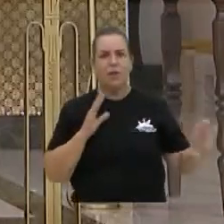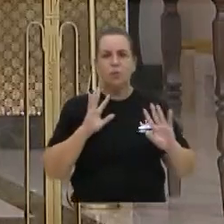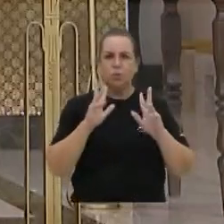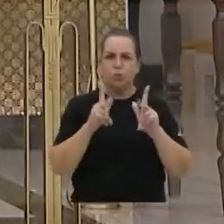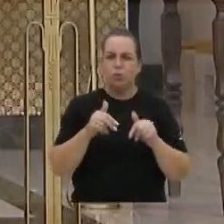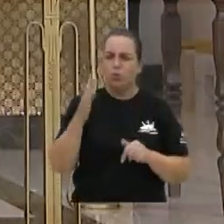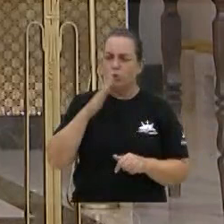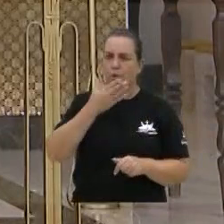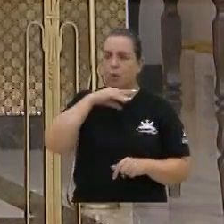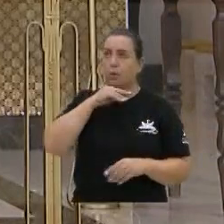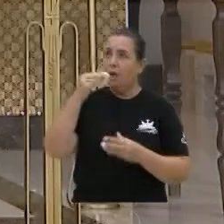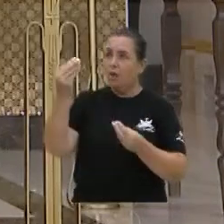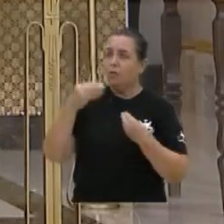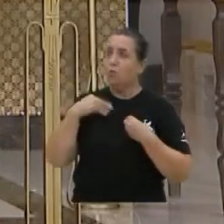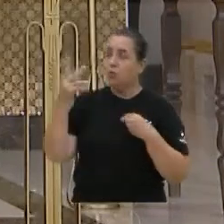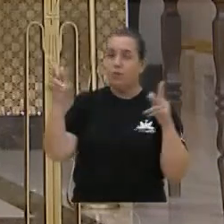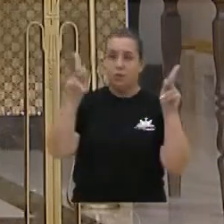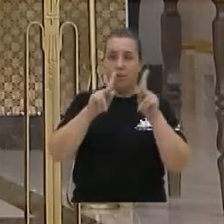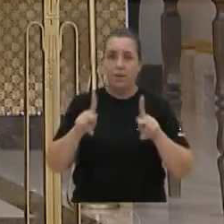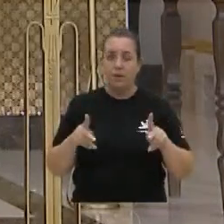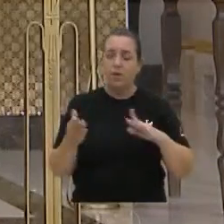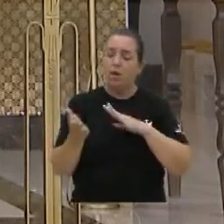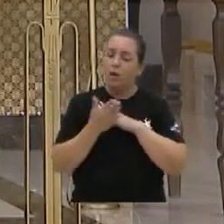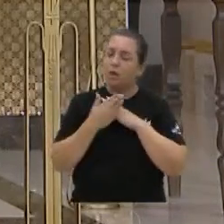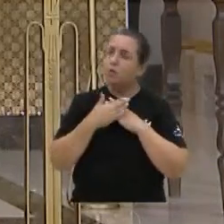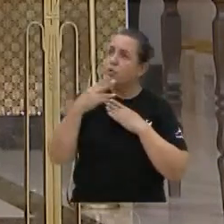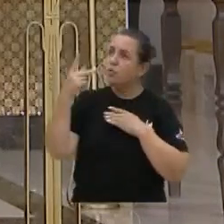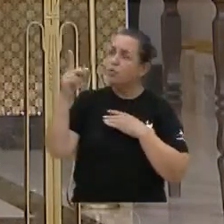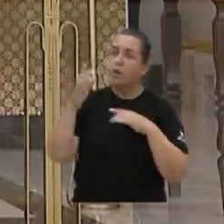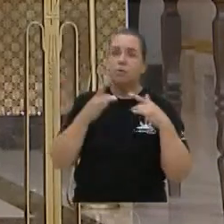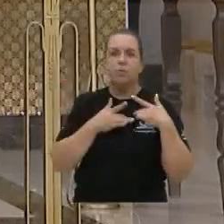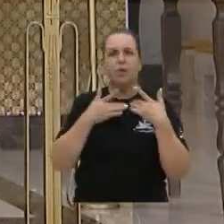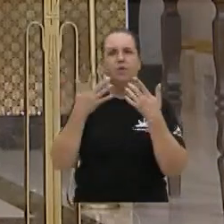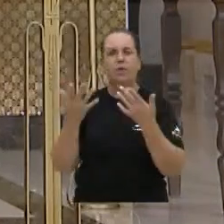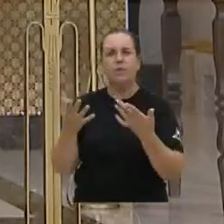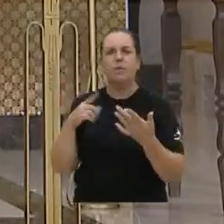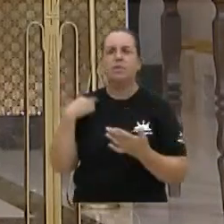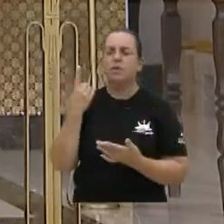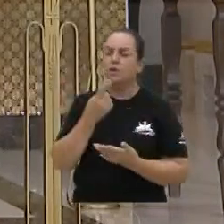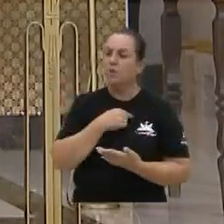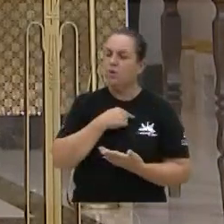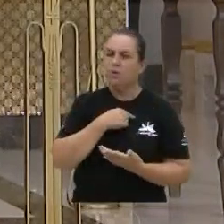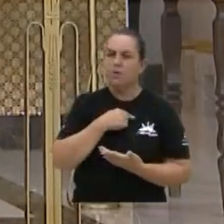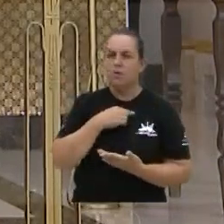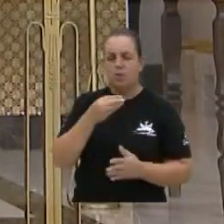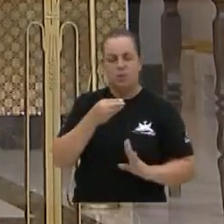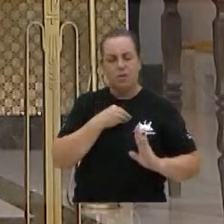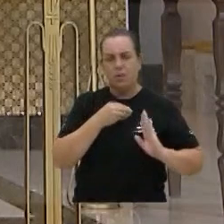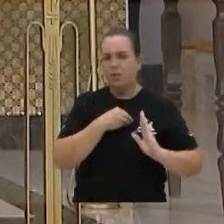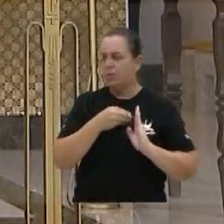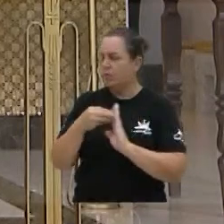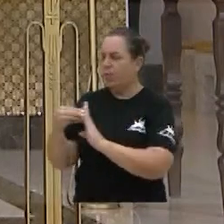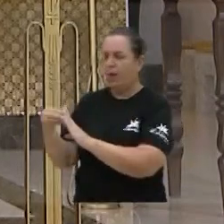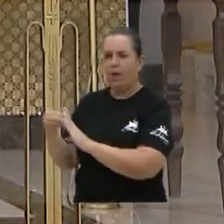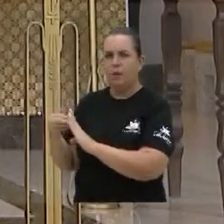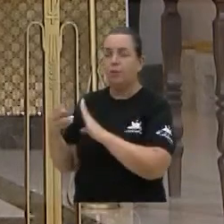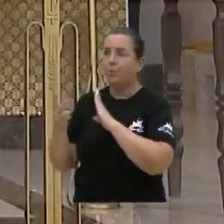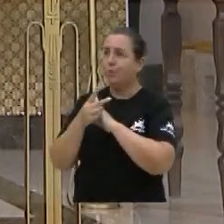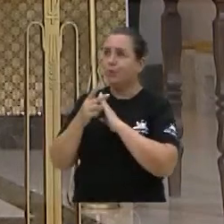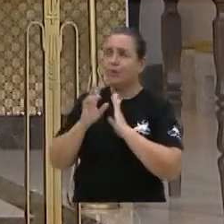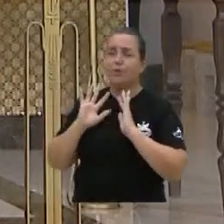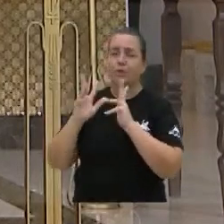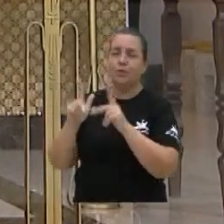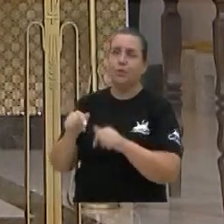todos os males, ó Pai, dai-nos hoje a vossa paz. Ajudados pela vossa misericórdia, sejamos sempre livres do